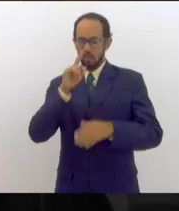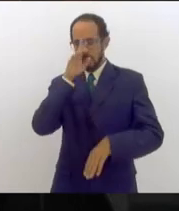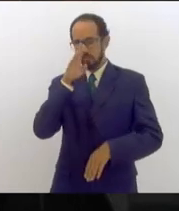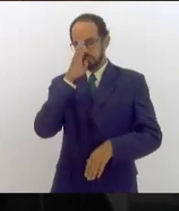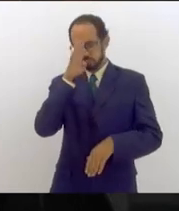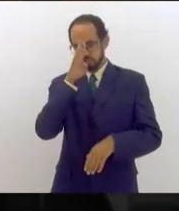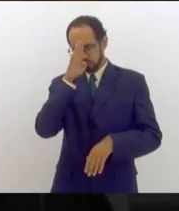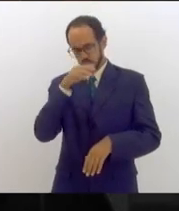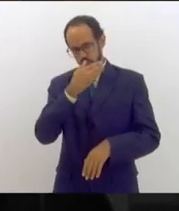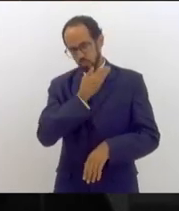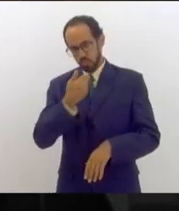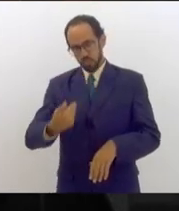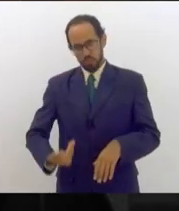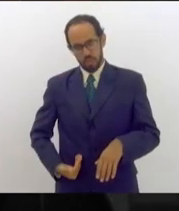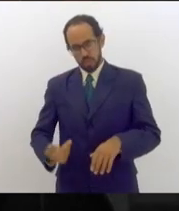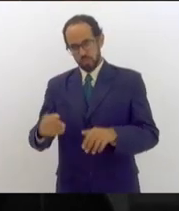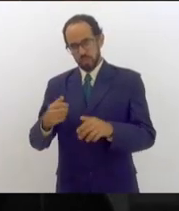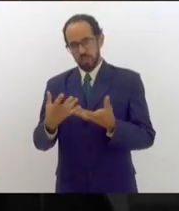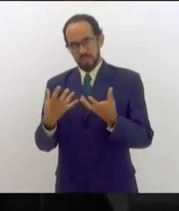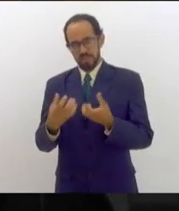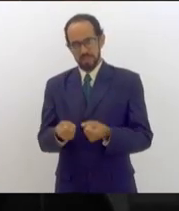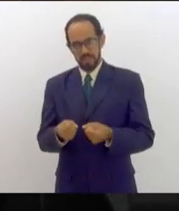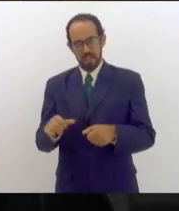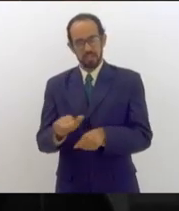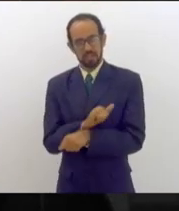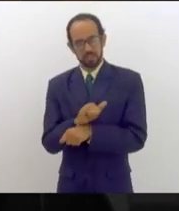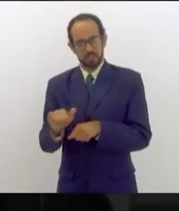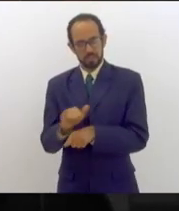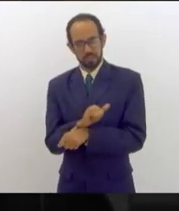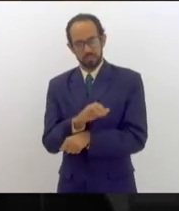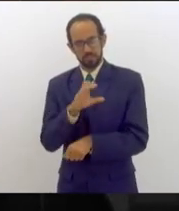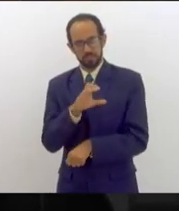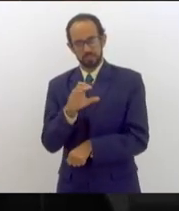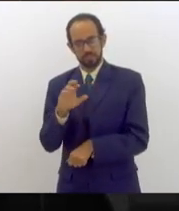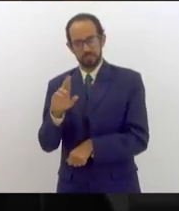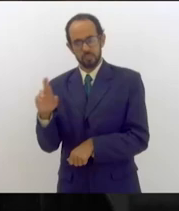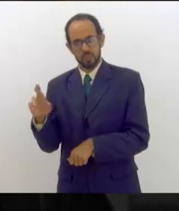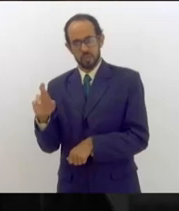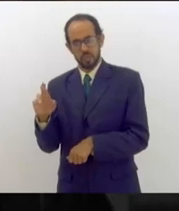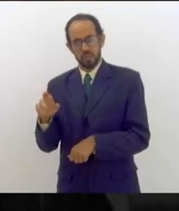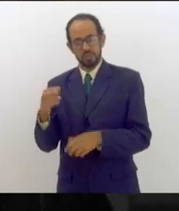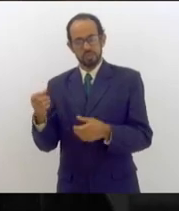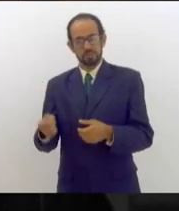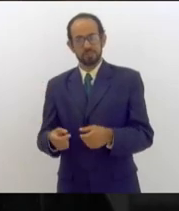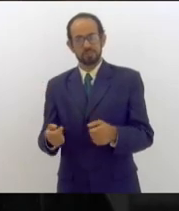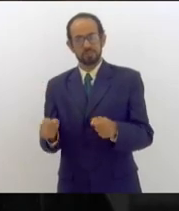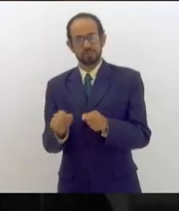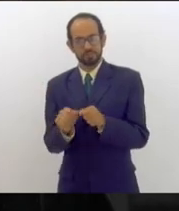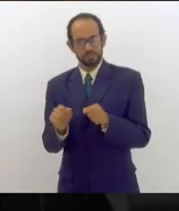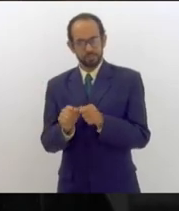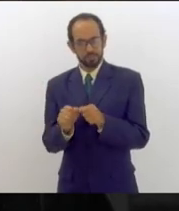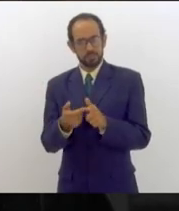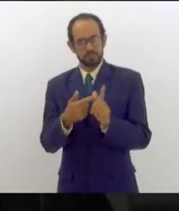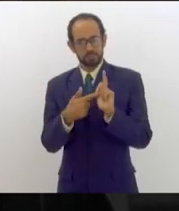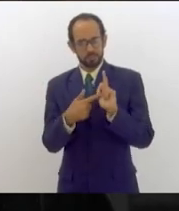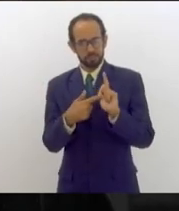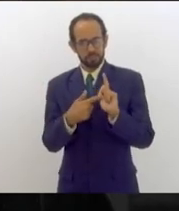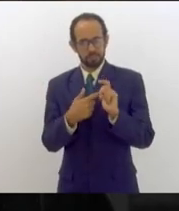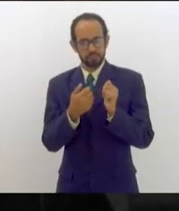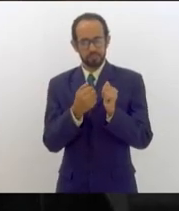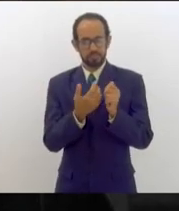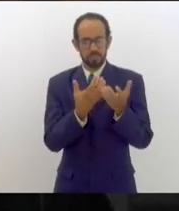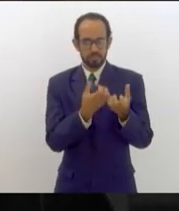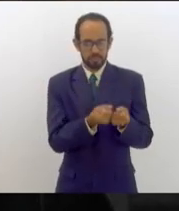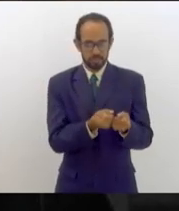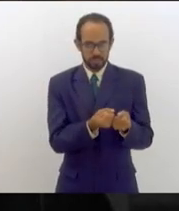governo tem aceitado essa estratégia da CCR associado essa dívida que repito tem decisão judicial